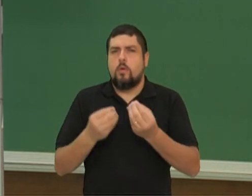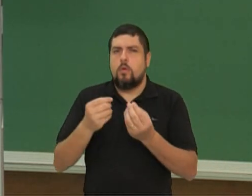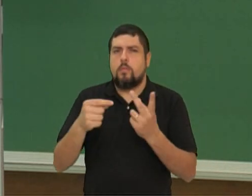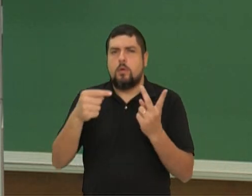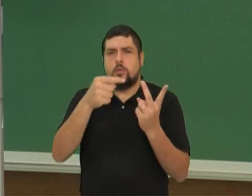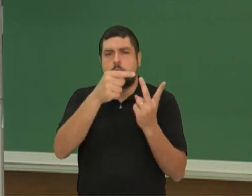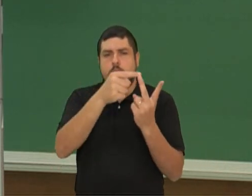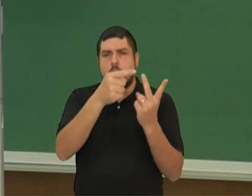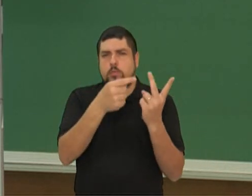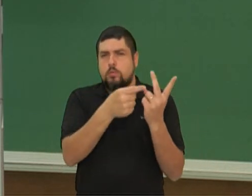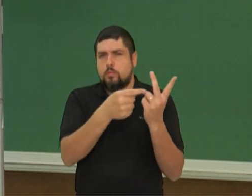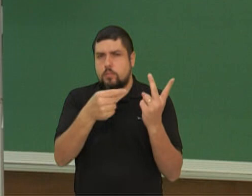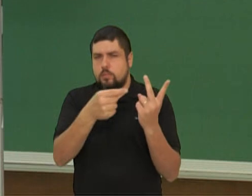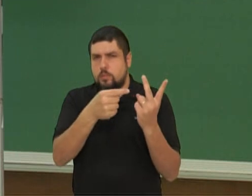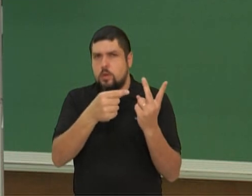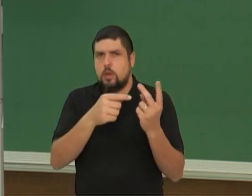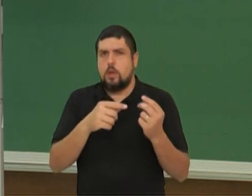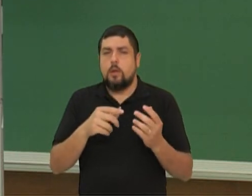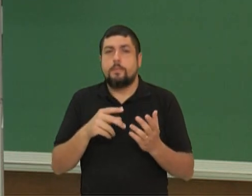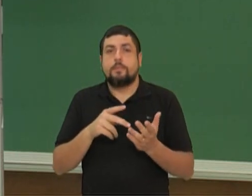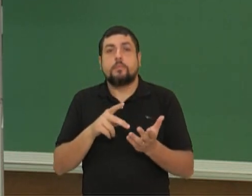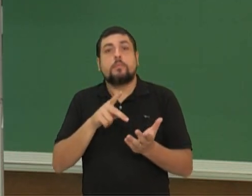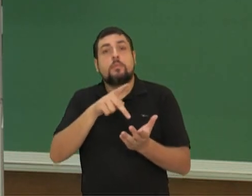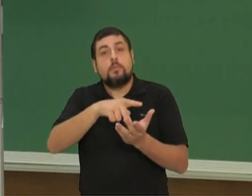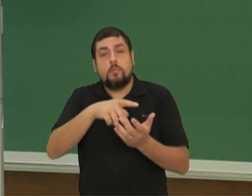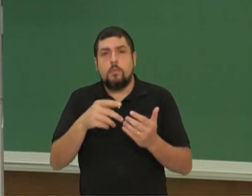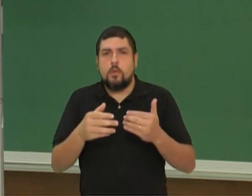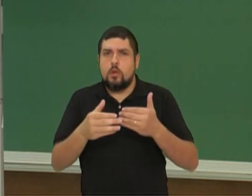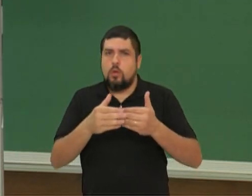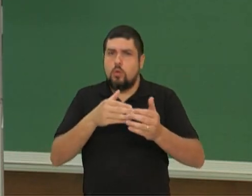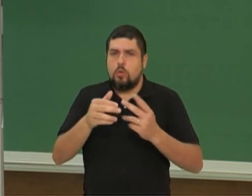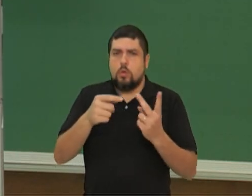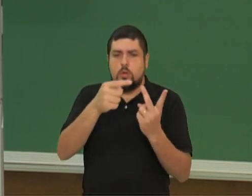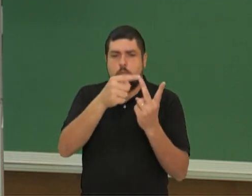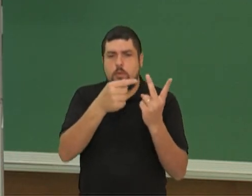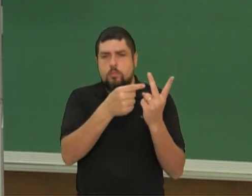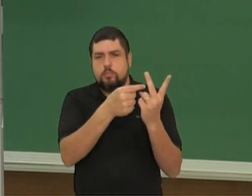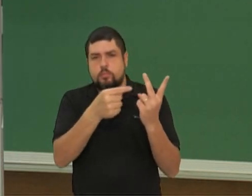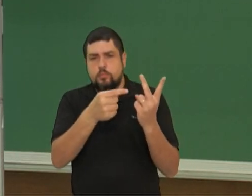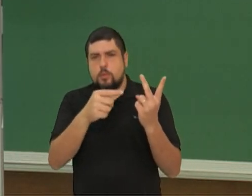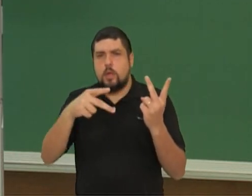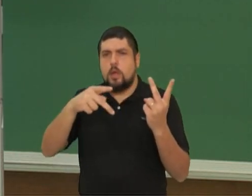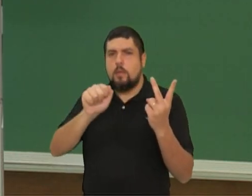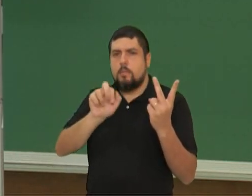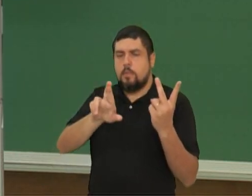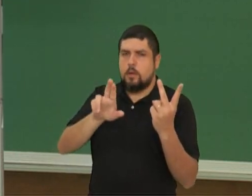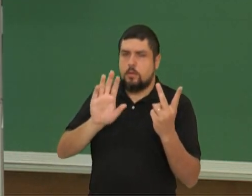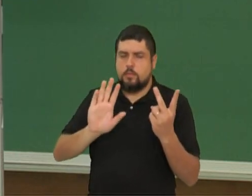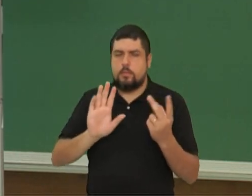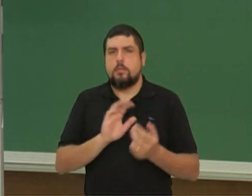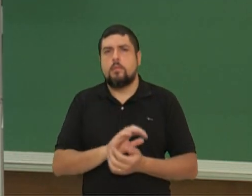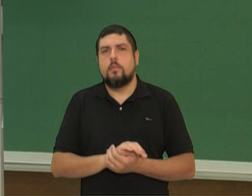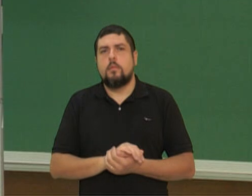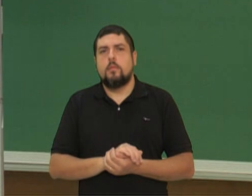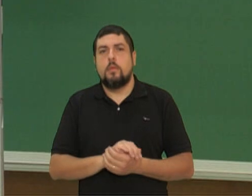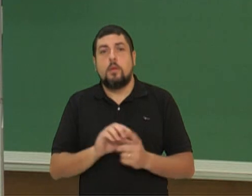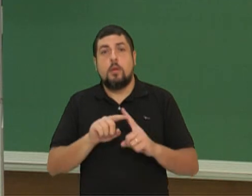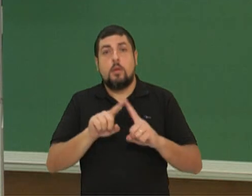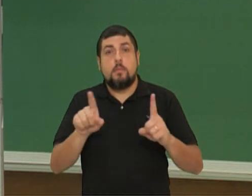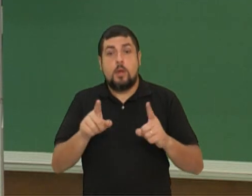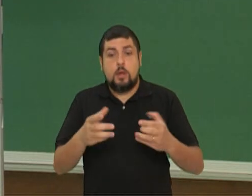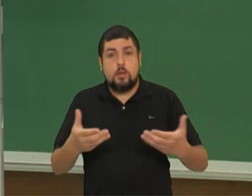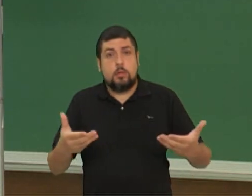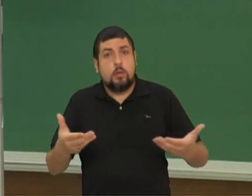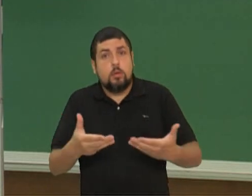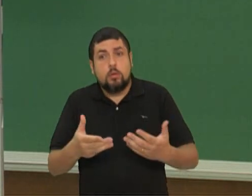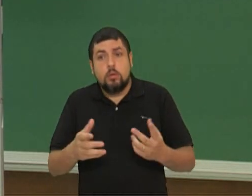quadrada de um número negativo. Na verdade, a raiz de qualquer índice par de um número negativo. Então aqui a gente não tem solução real no momento.